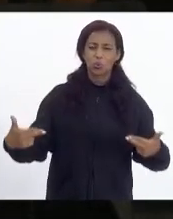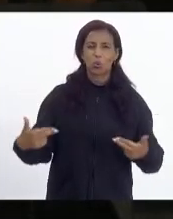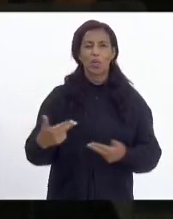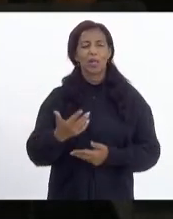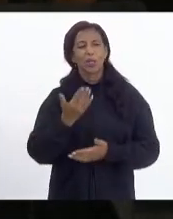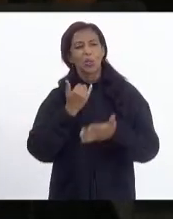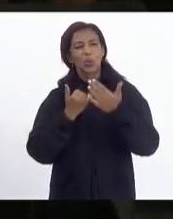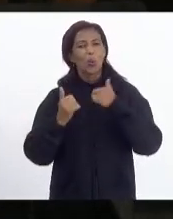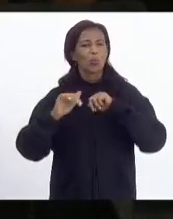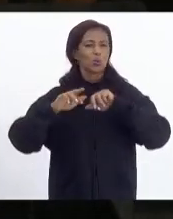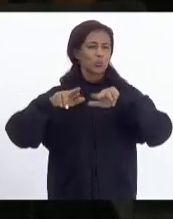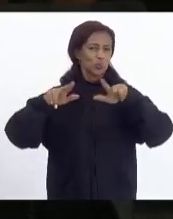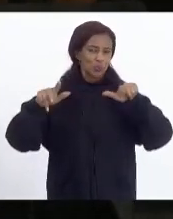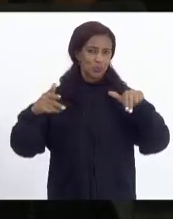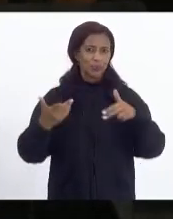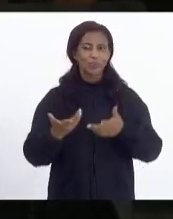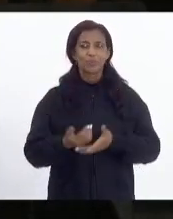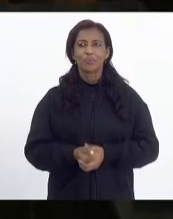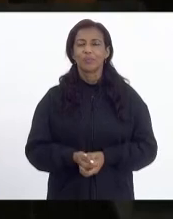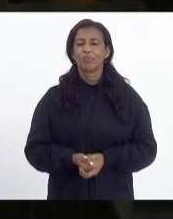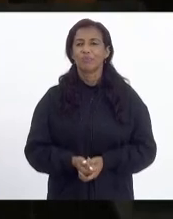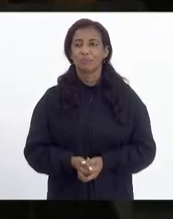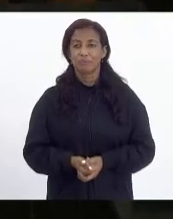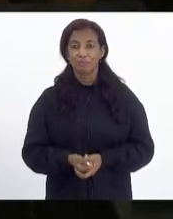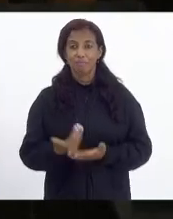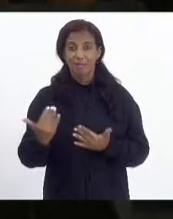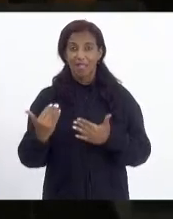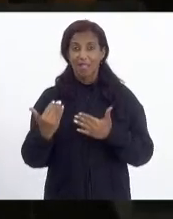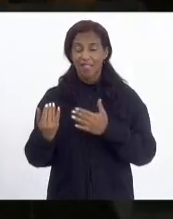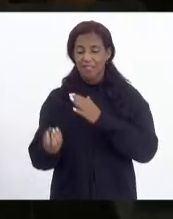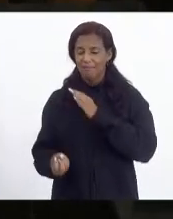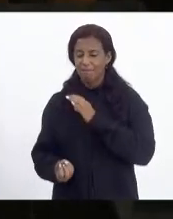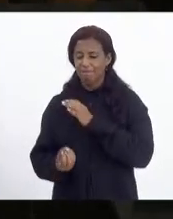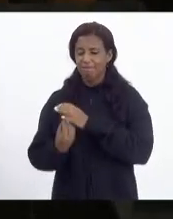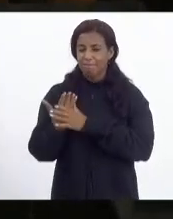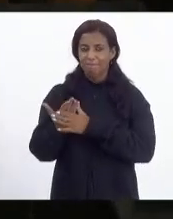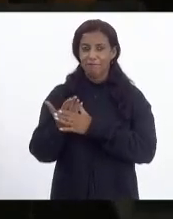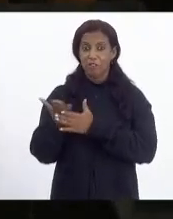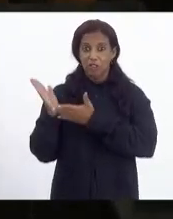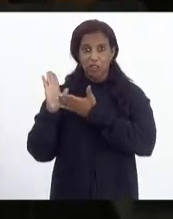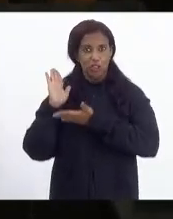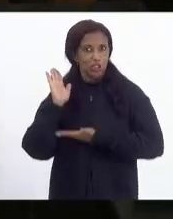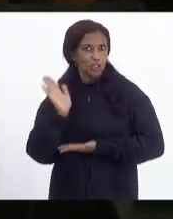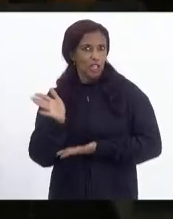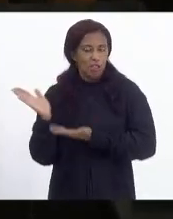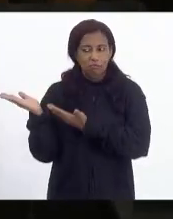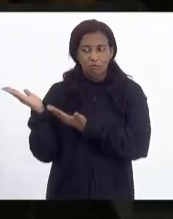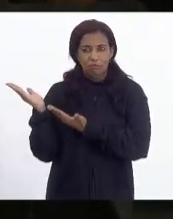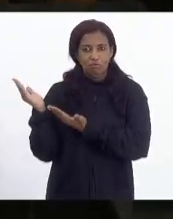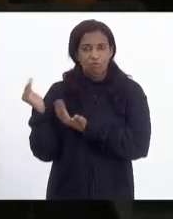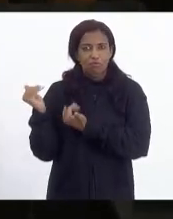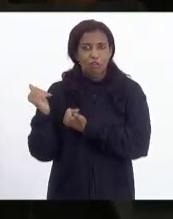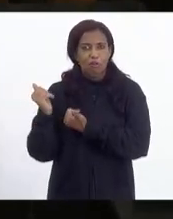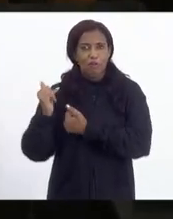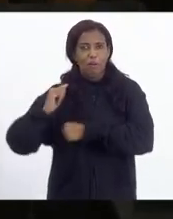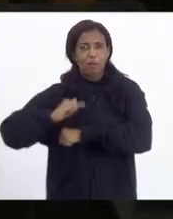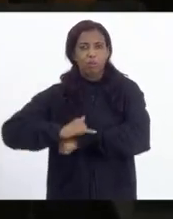outros alimentos dessa qualidade E aí vem aparecer já um adolescente obeso